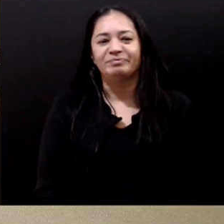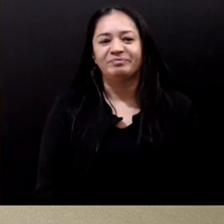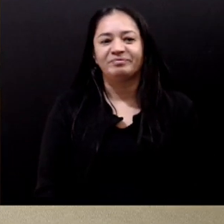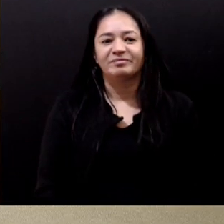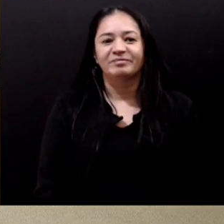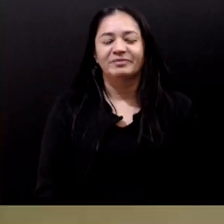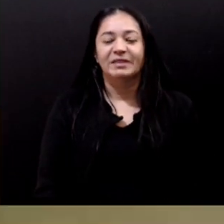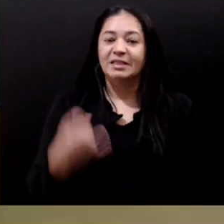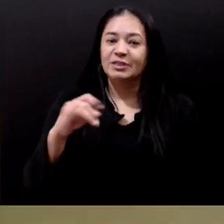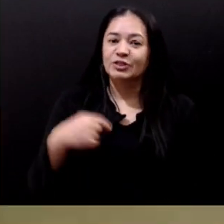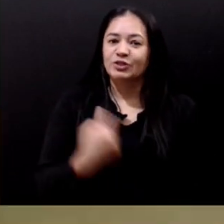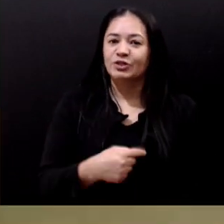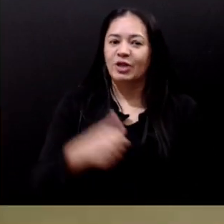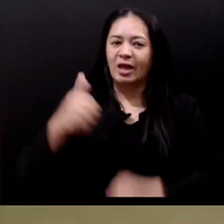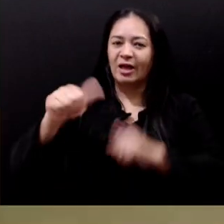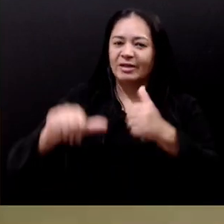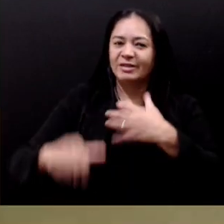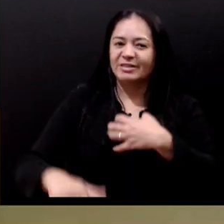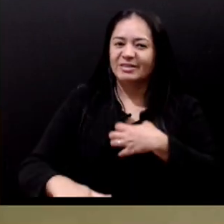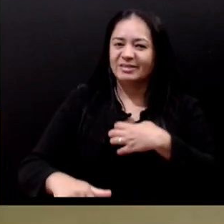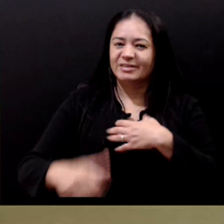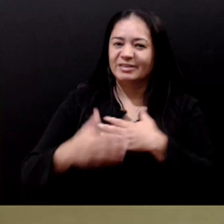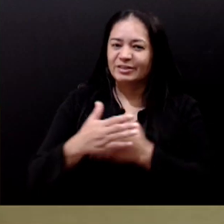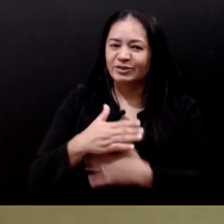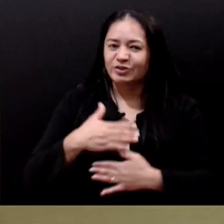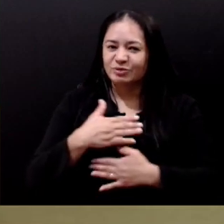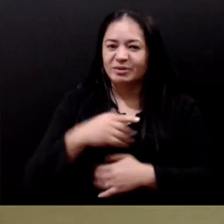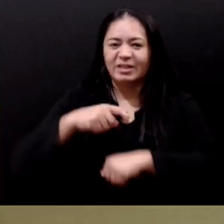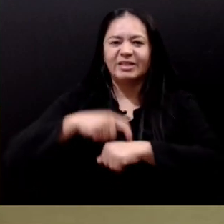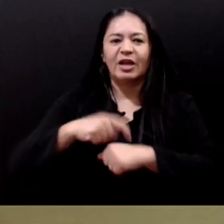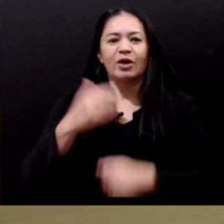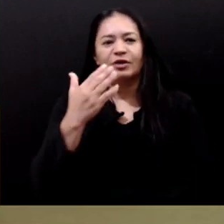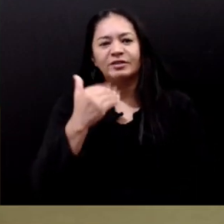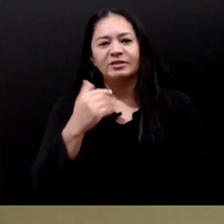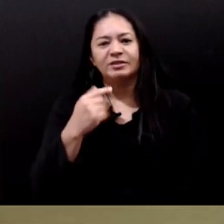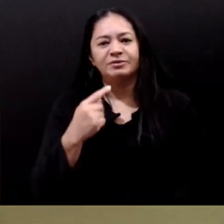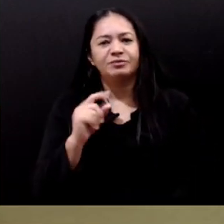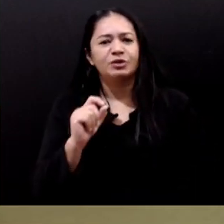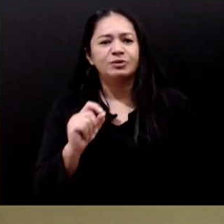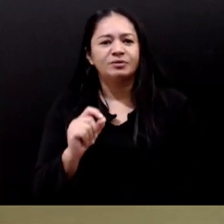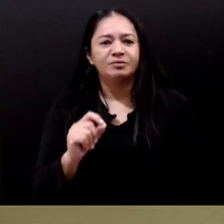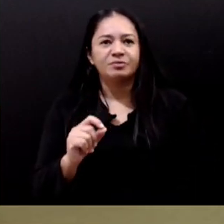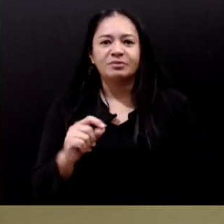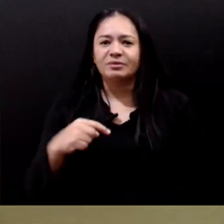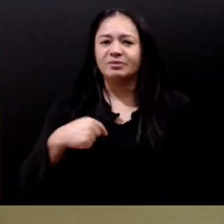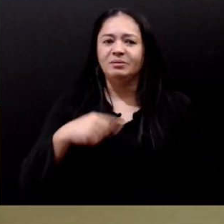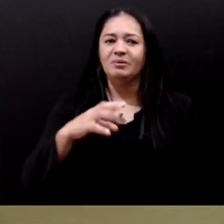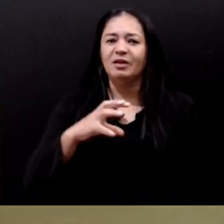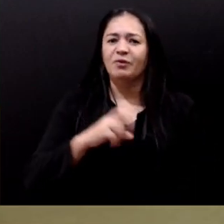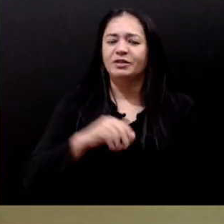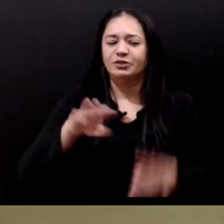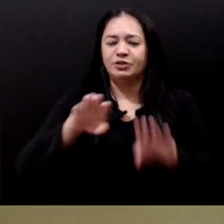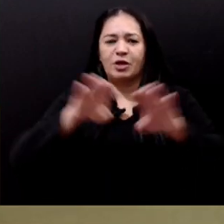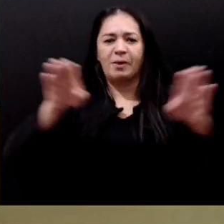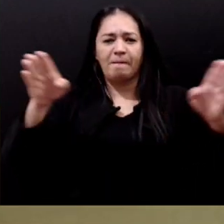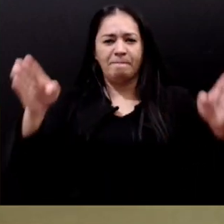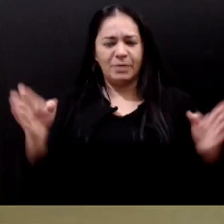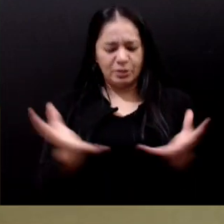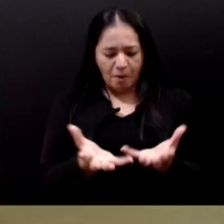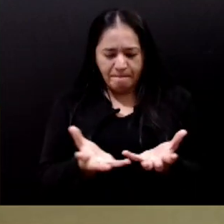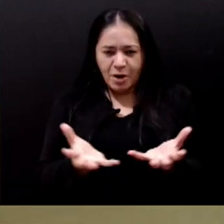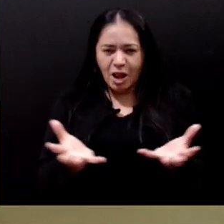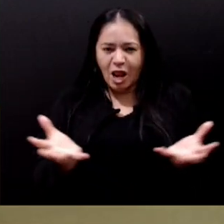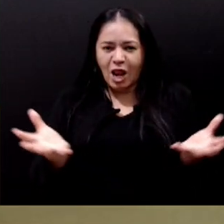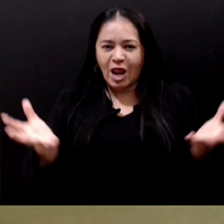sensação de prazer na hora da alimentação, né, por que que tem a mesa, né? Eu Uhum. adoro mesa grande, sabe, se todo mundo senta junto